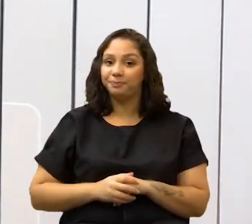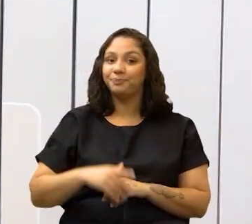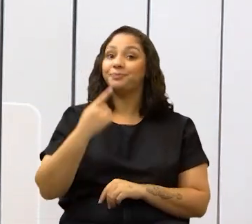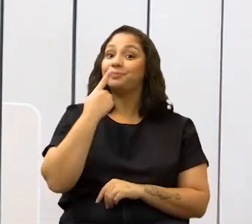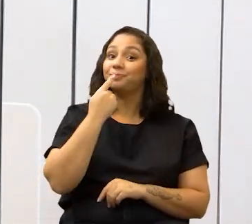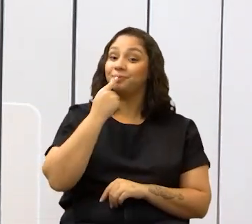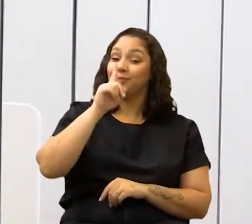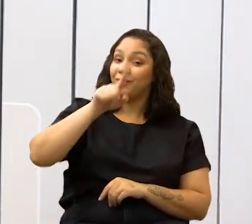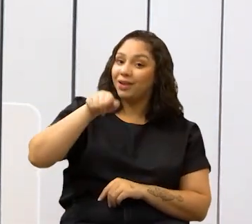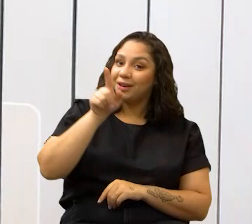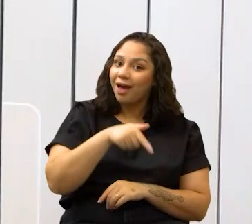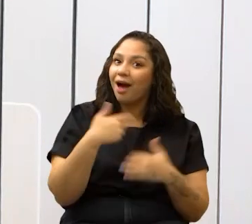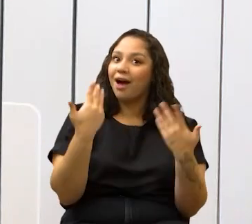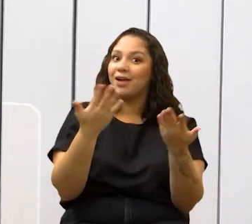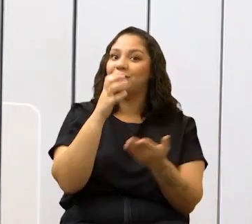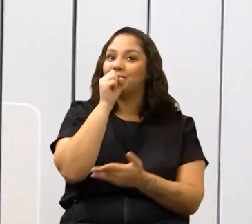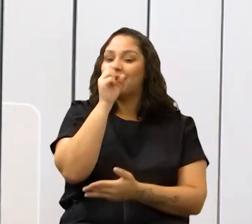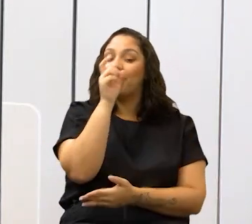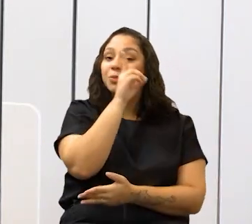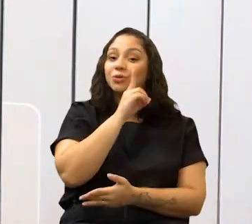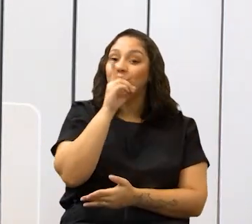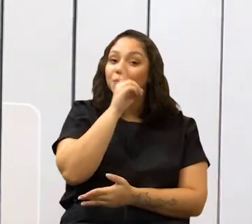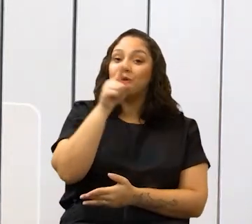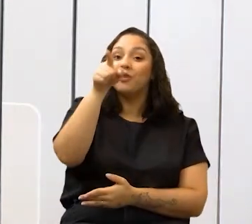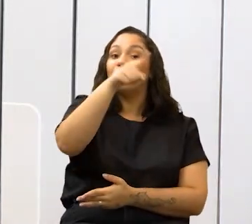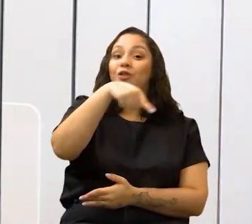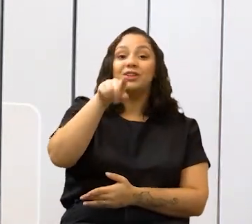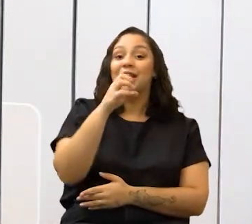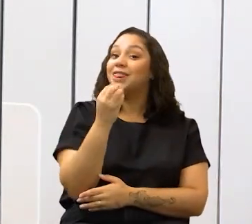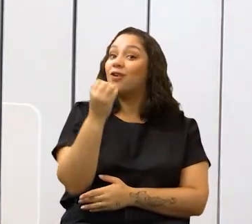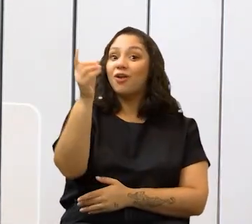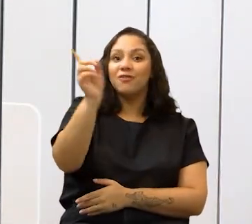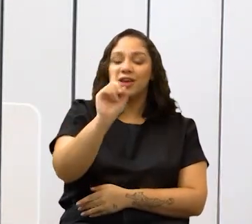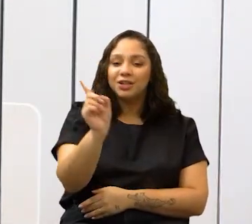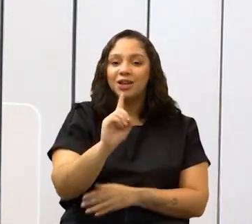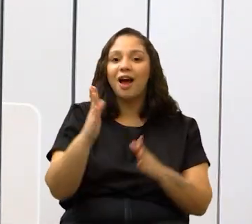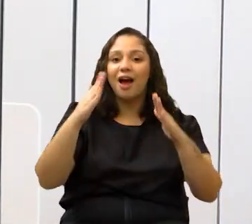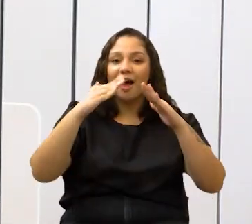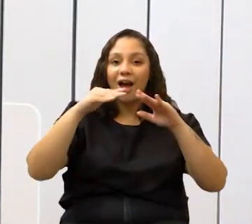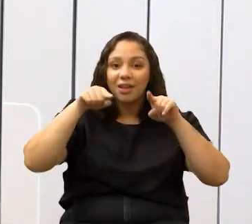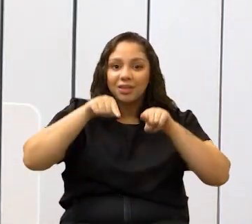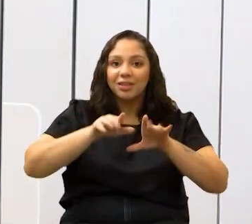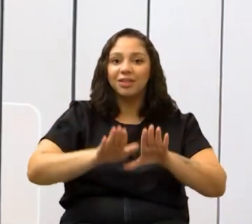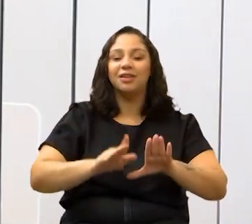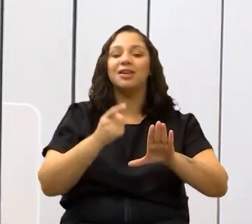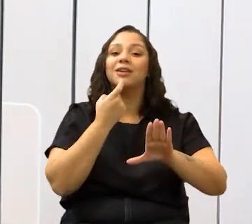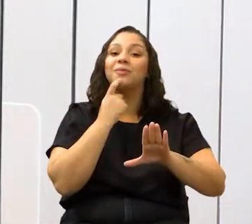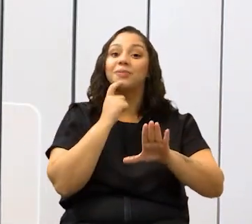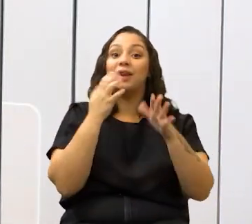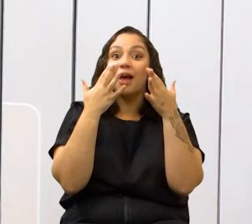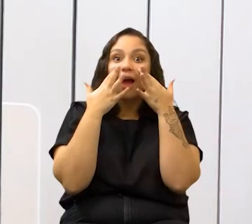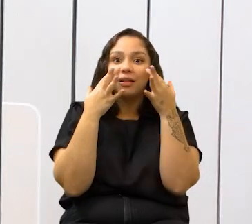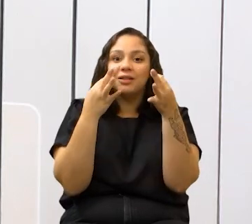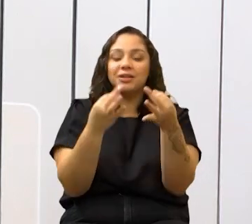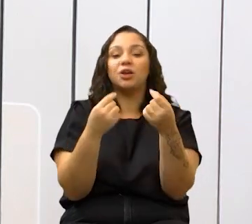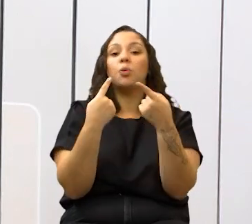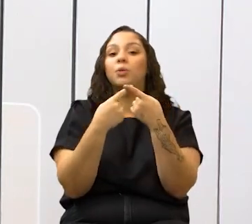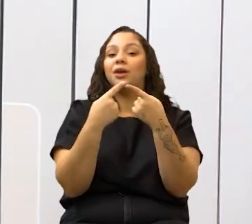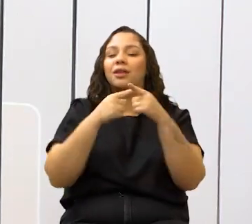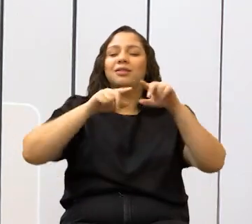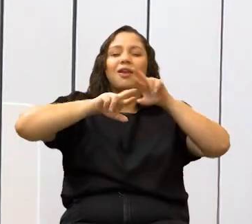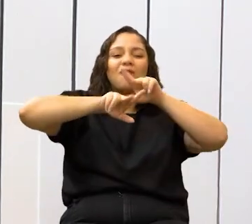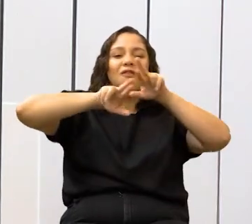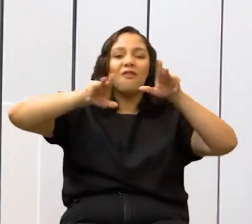em feriado, fim de semana, você que não vai viajar, vai ficar aqui em Campinas, preste atenção agora, porque nós